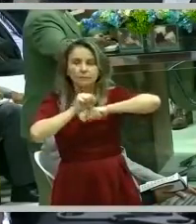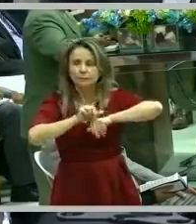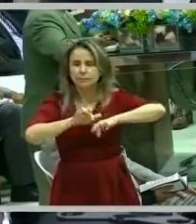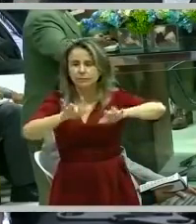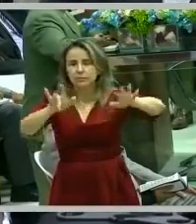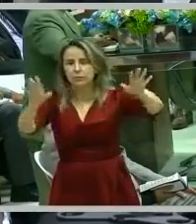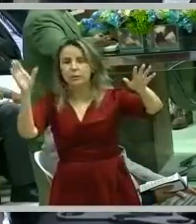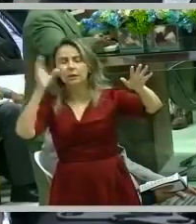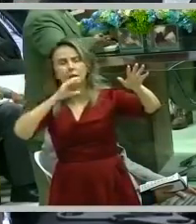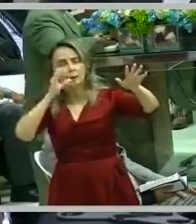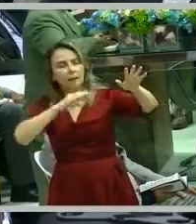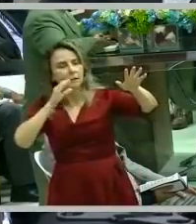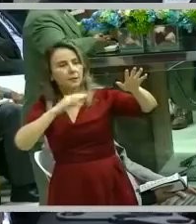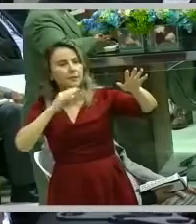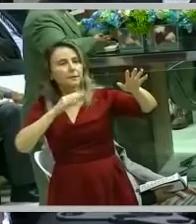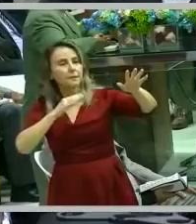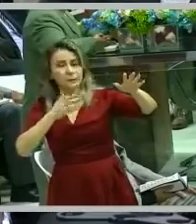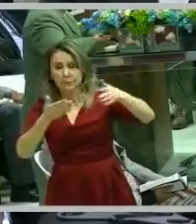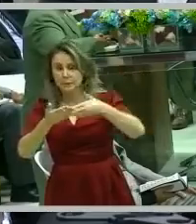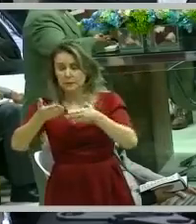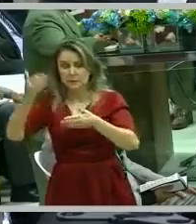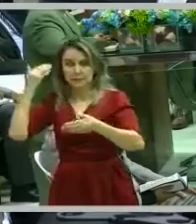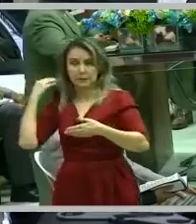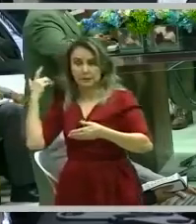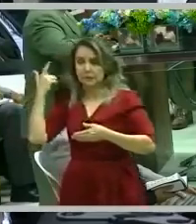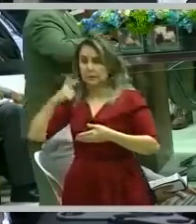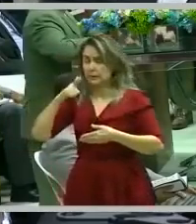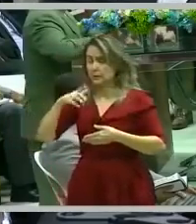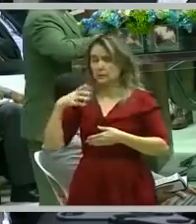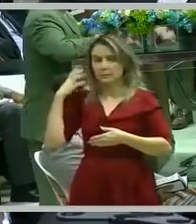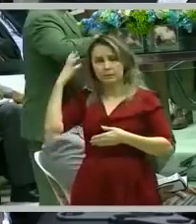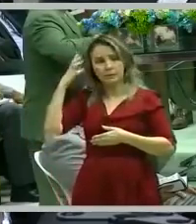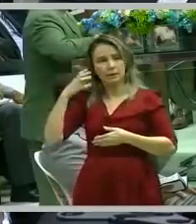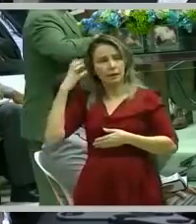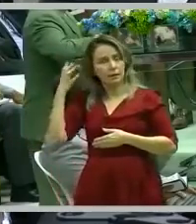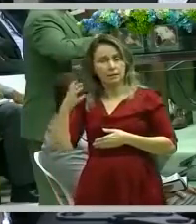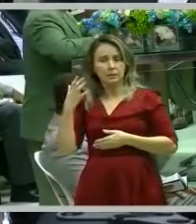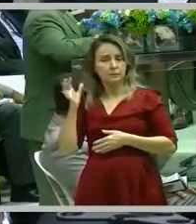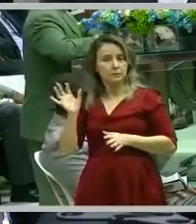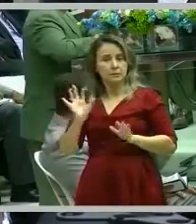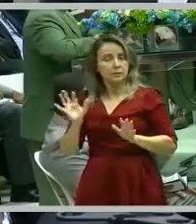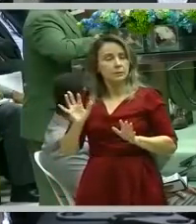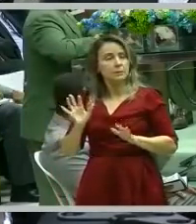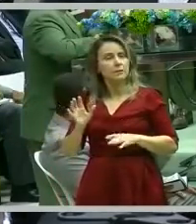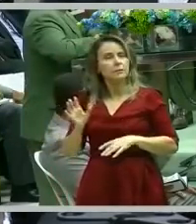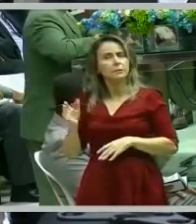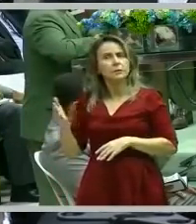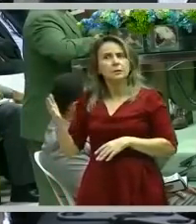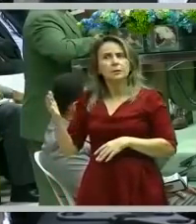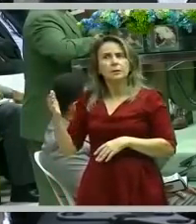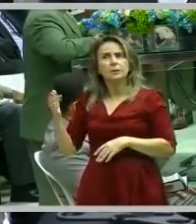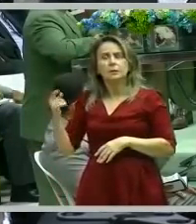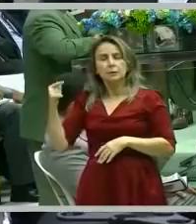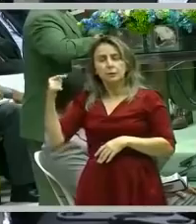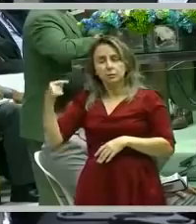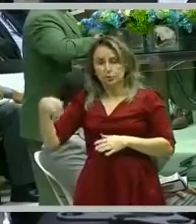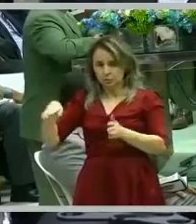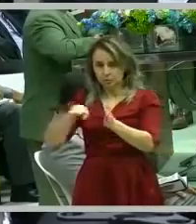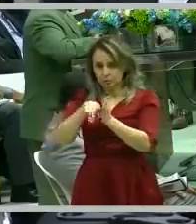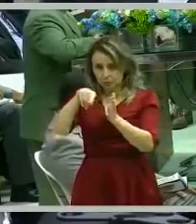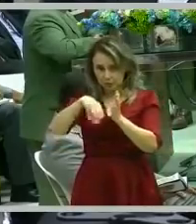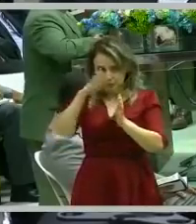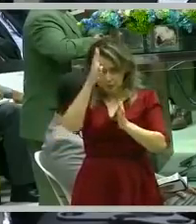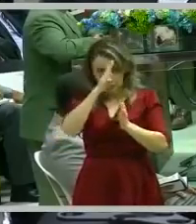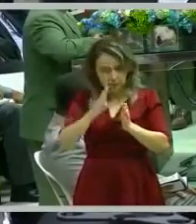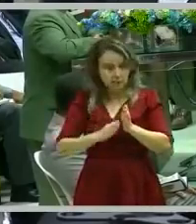tão rápido, sem rádio, sem televisão, sem nada. Ela chegou em 1911, em 1930 e